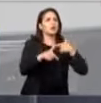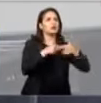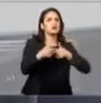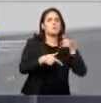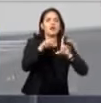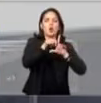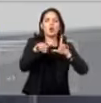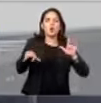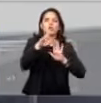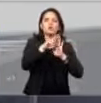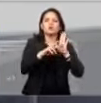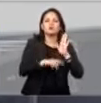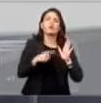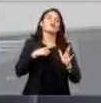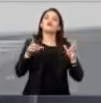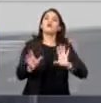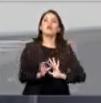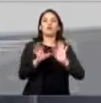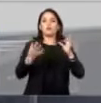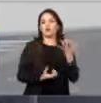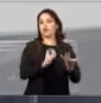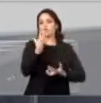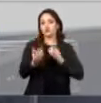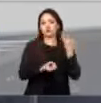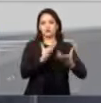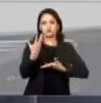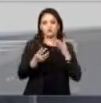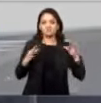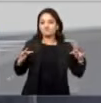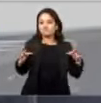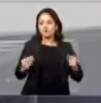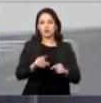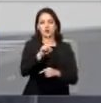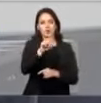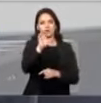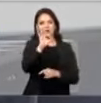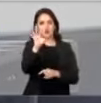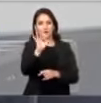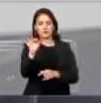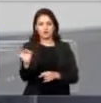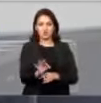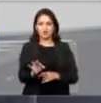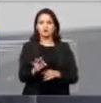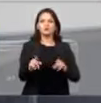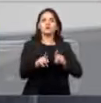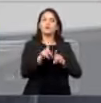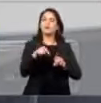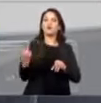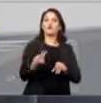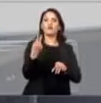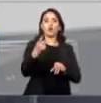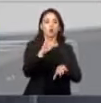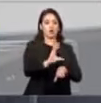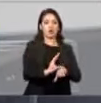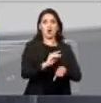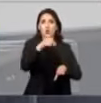total liberdade de expressão, um valor vital, não à toa, tão bem defendido pela Carta Magna de